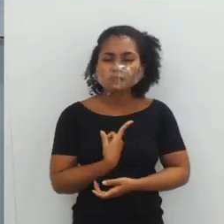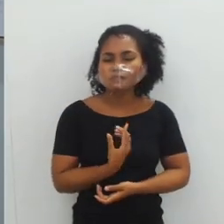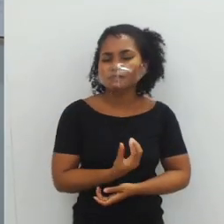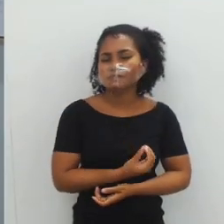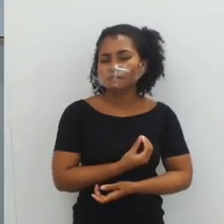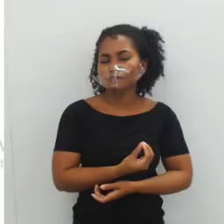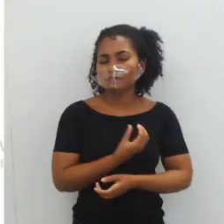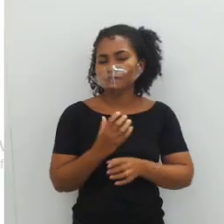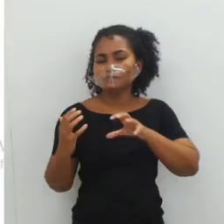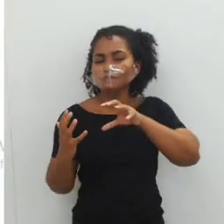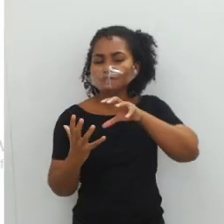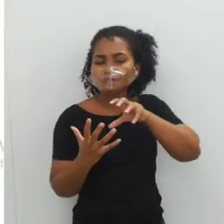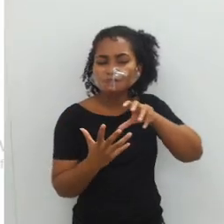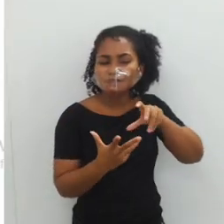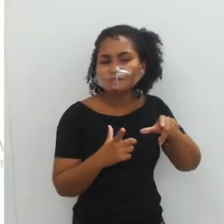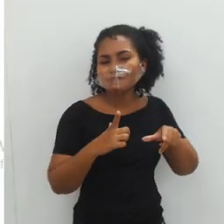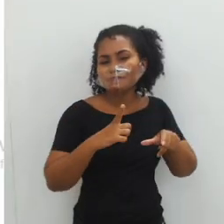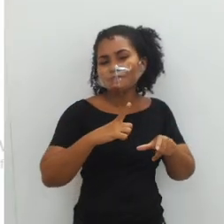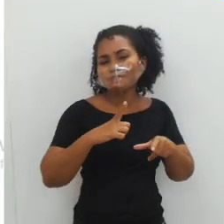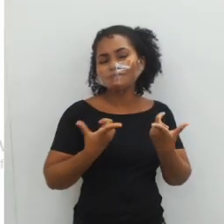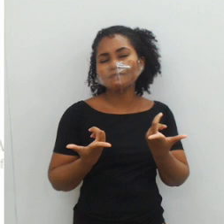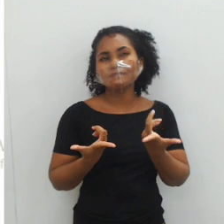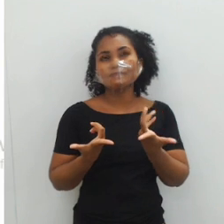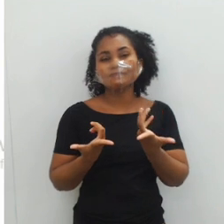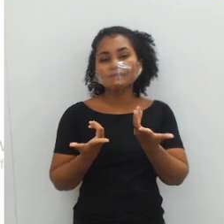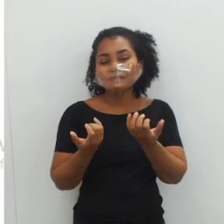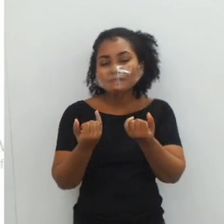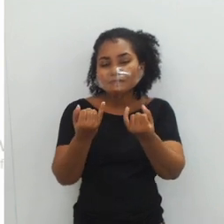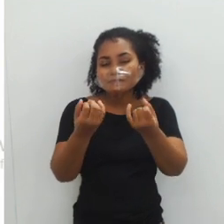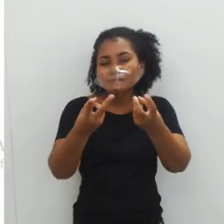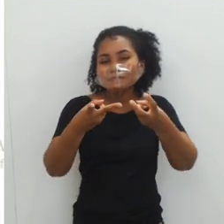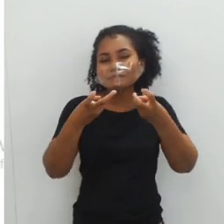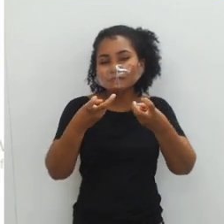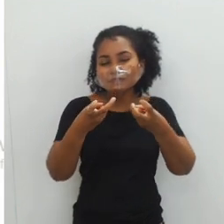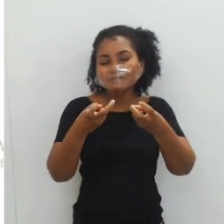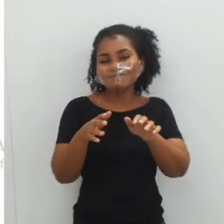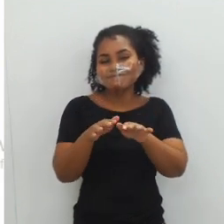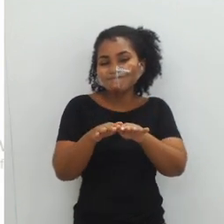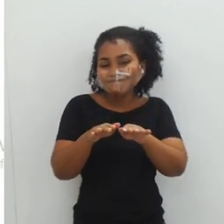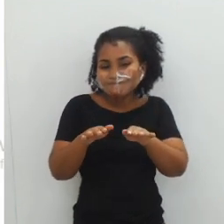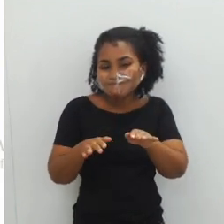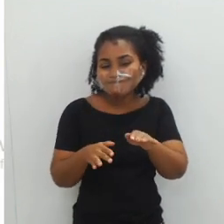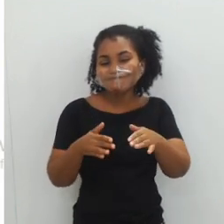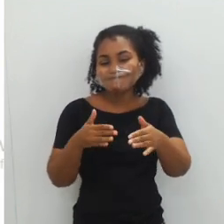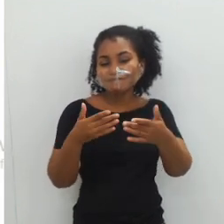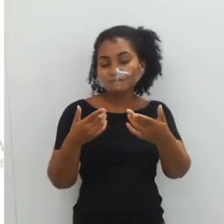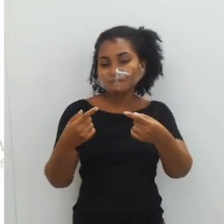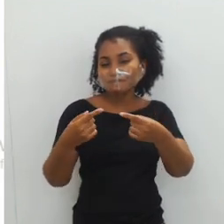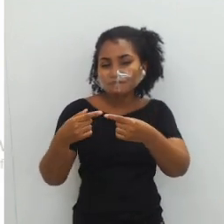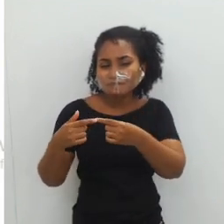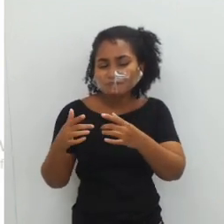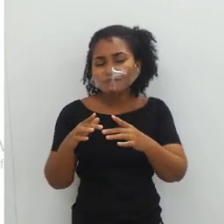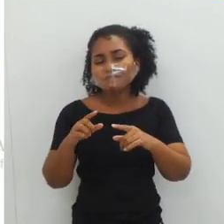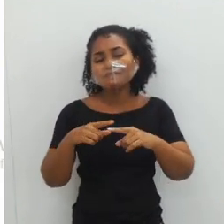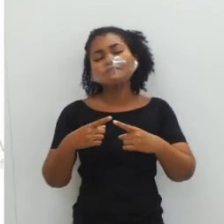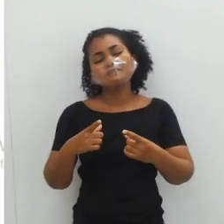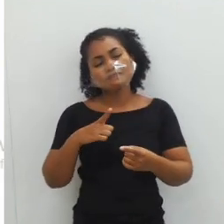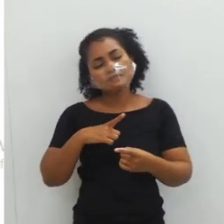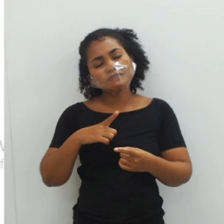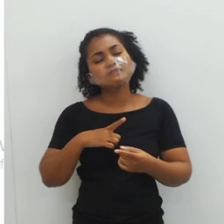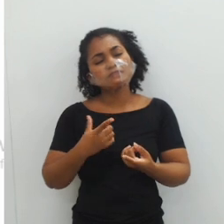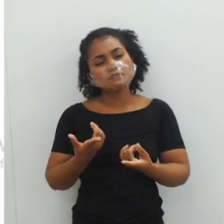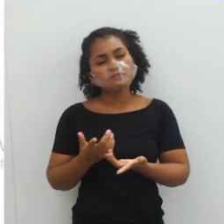mundo globalizado que tem essa tendência aí da diminuição das fronteiras, mas também ao